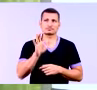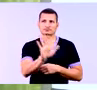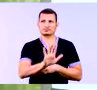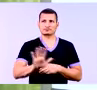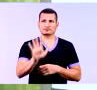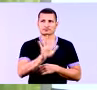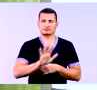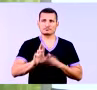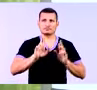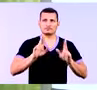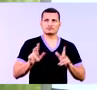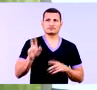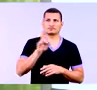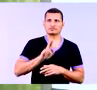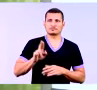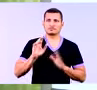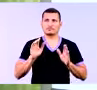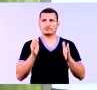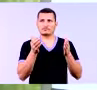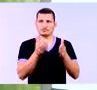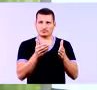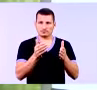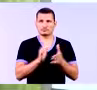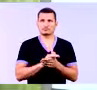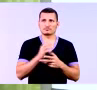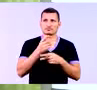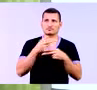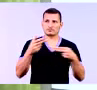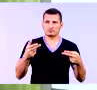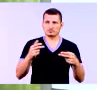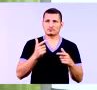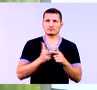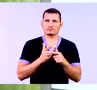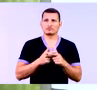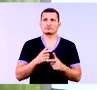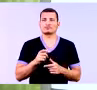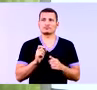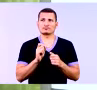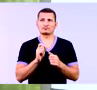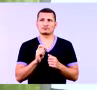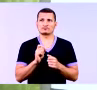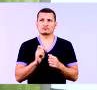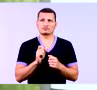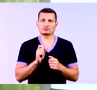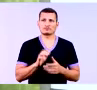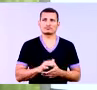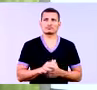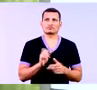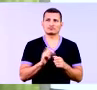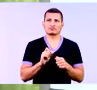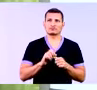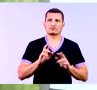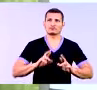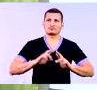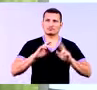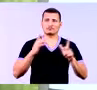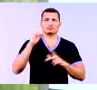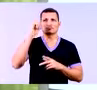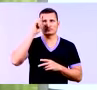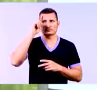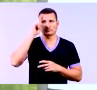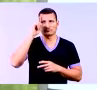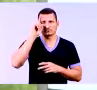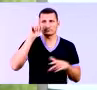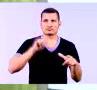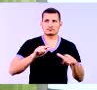diferenciada para o usuário. Foquem nesses elementos, porque isso fará a diferença no cotidiano